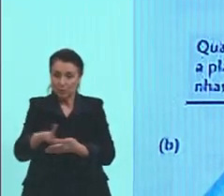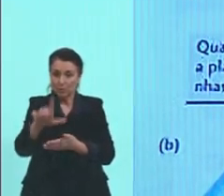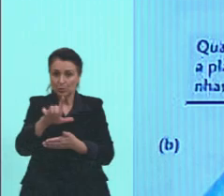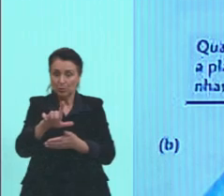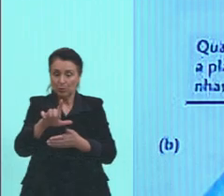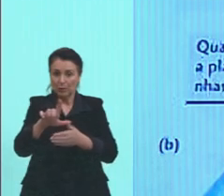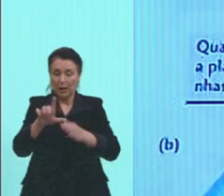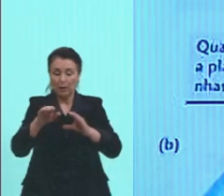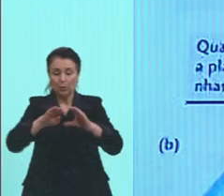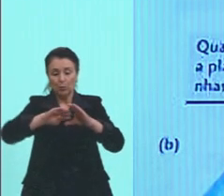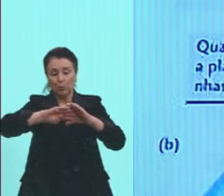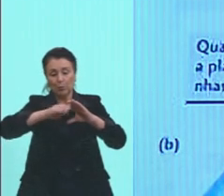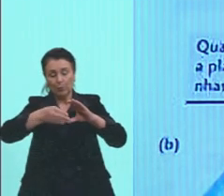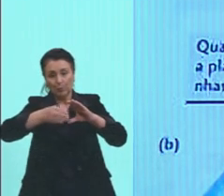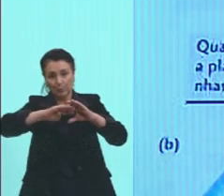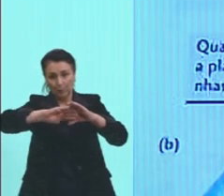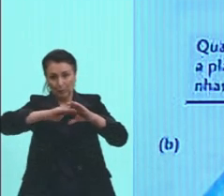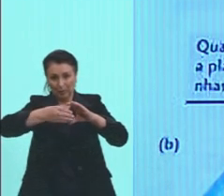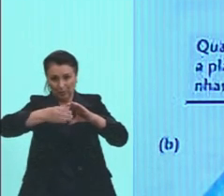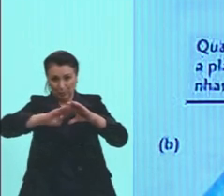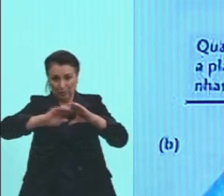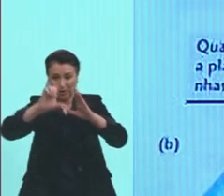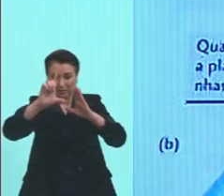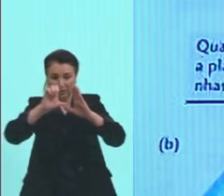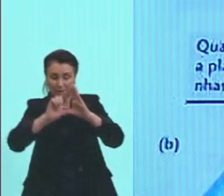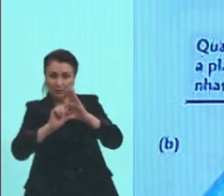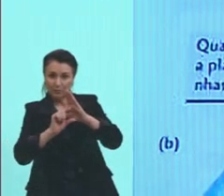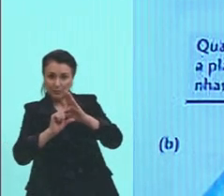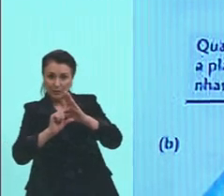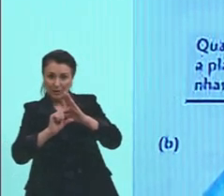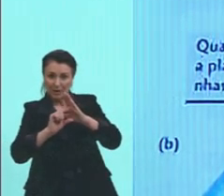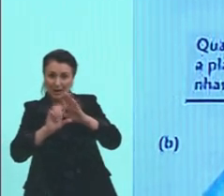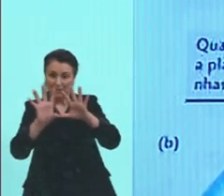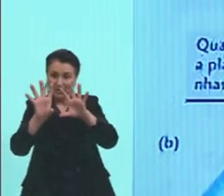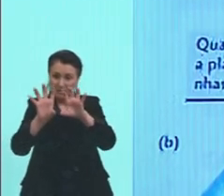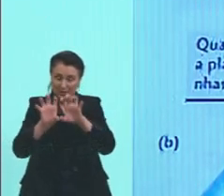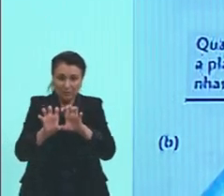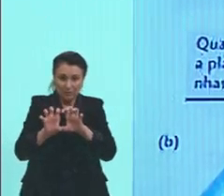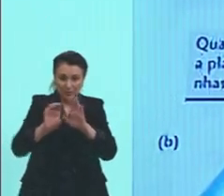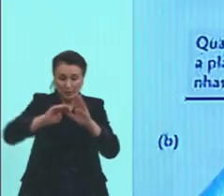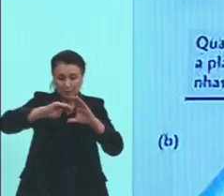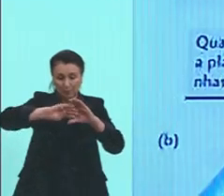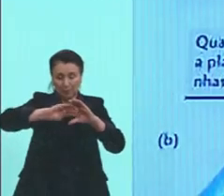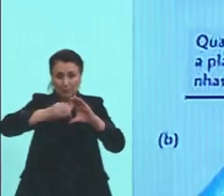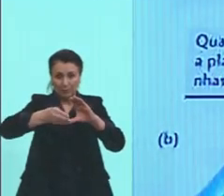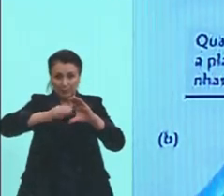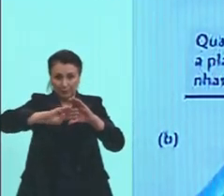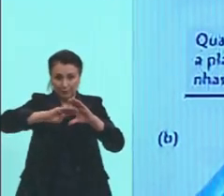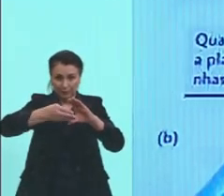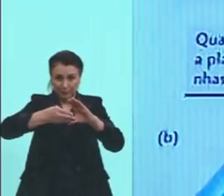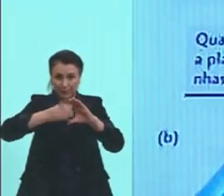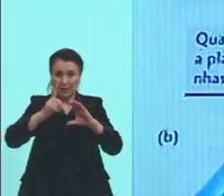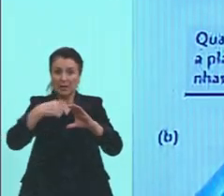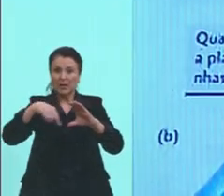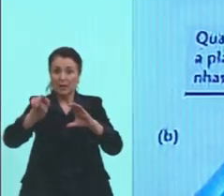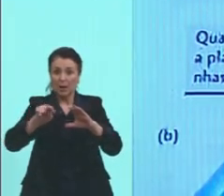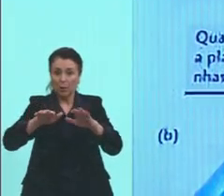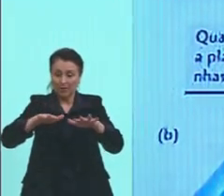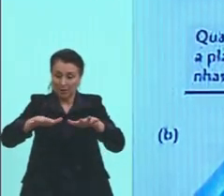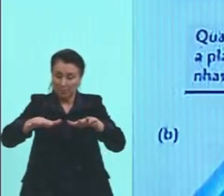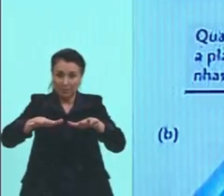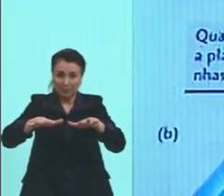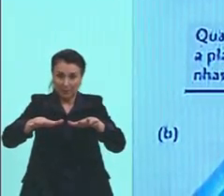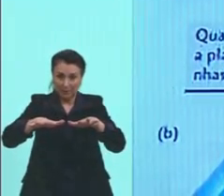manto em sendo recolhida certo sendo absorvida e pelo manto e em compensação na outra placa que